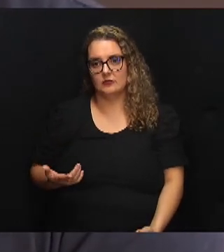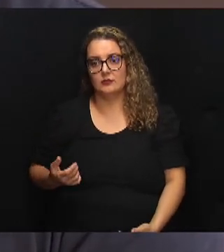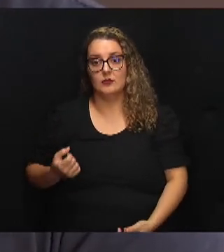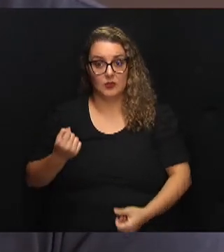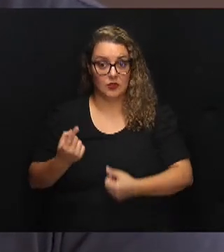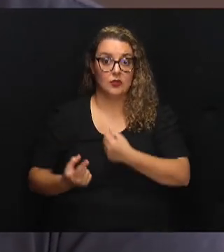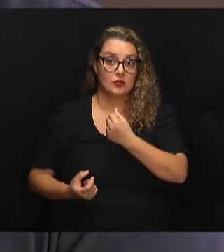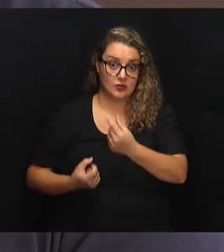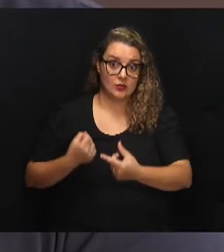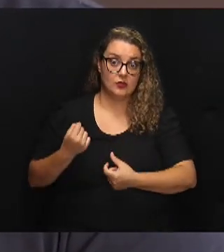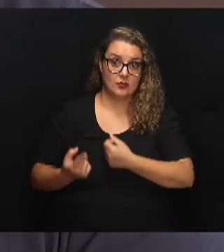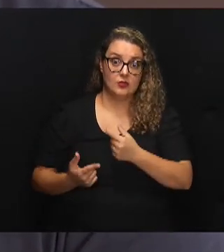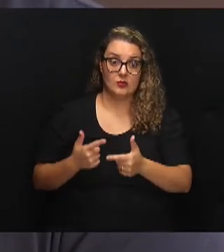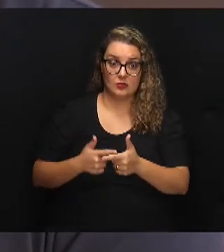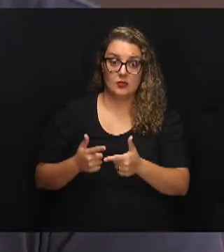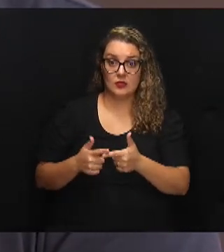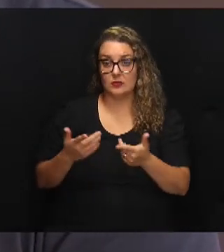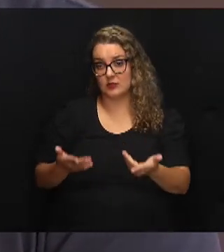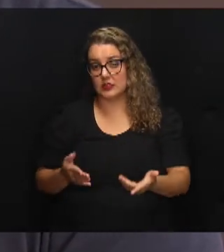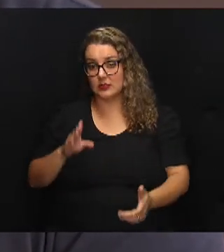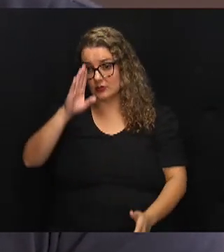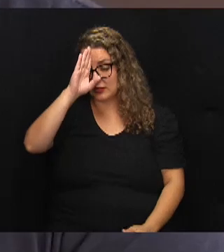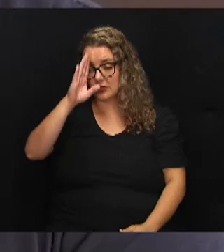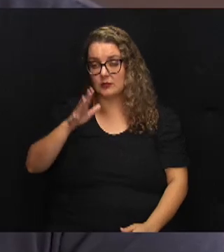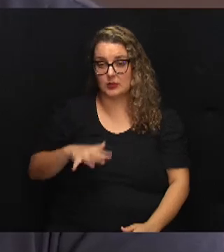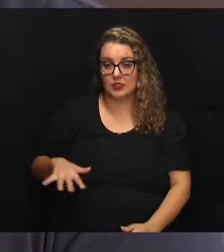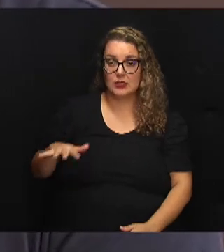alguns problemas ali, principalmente na